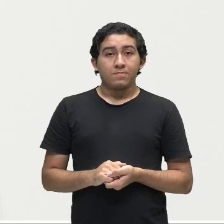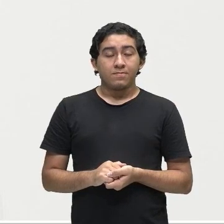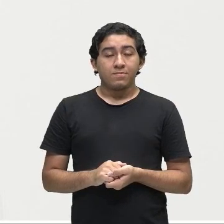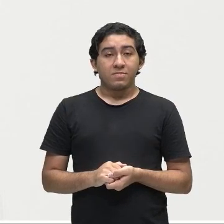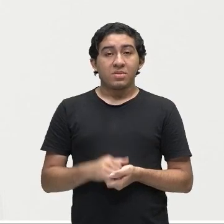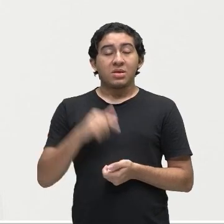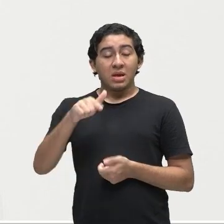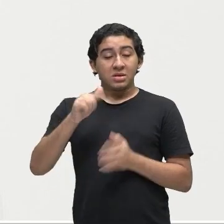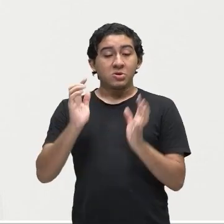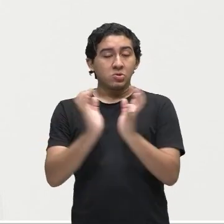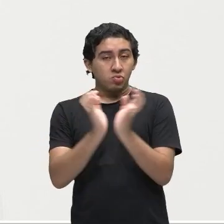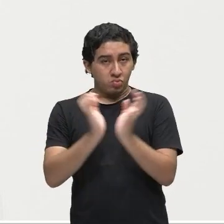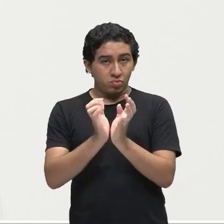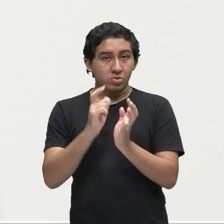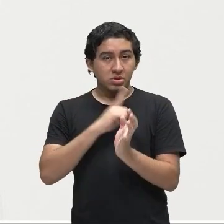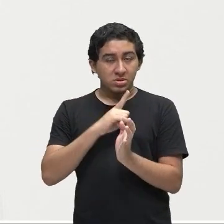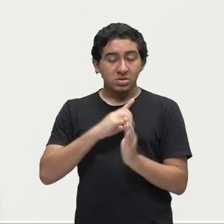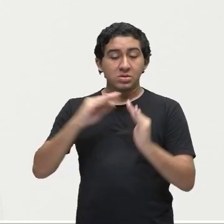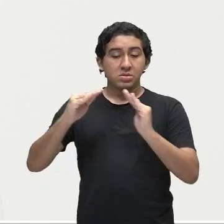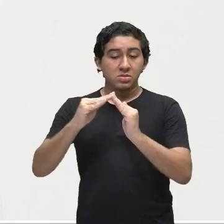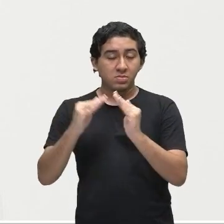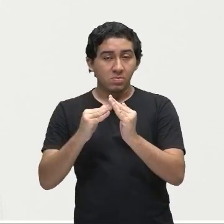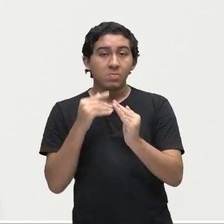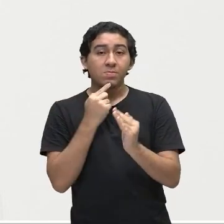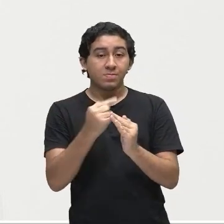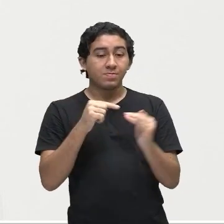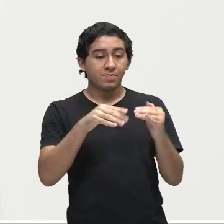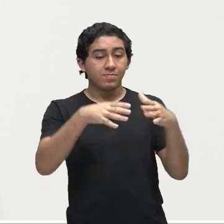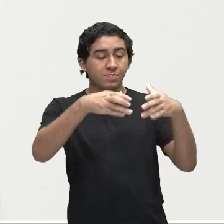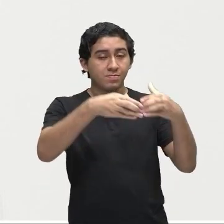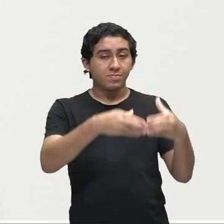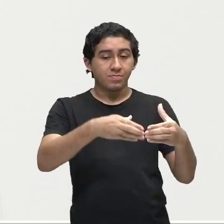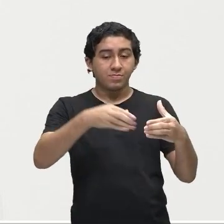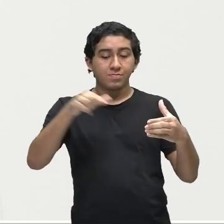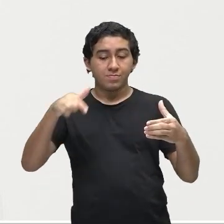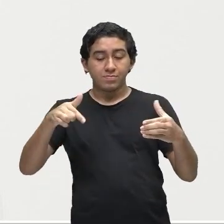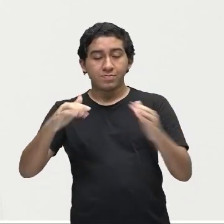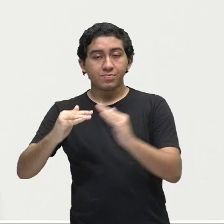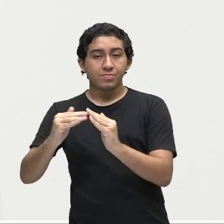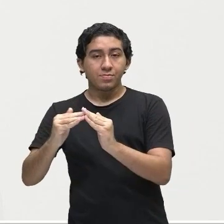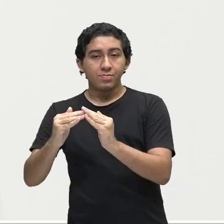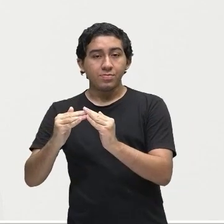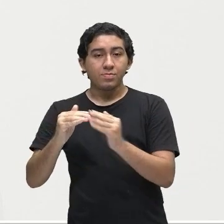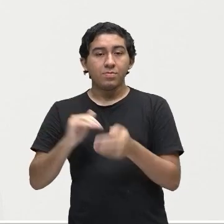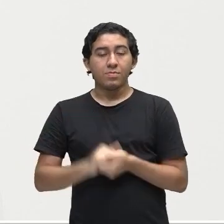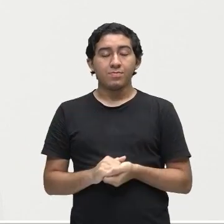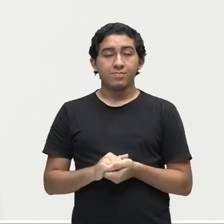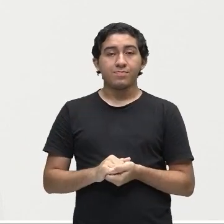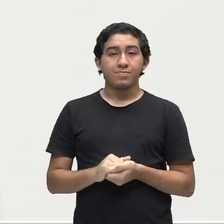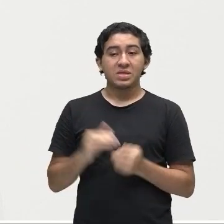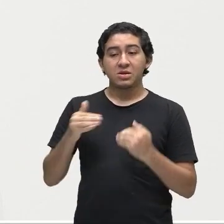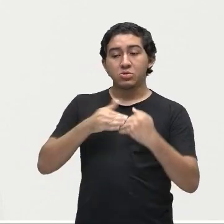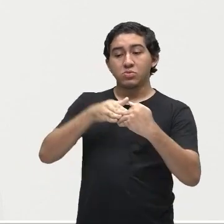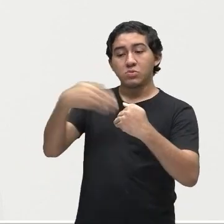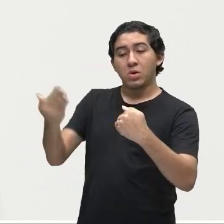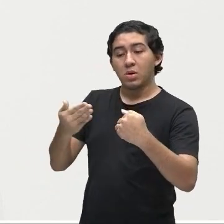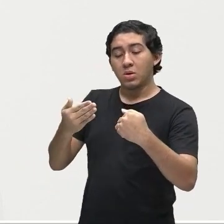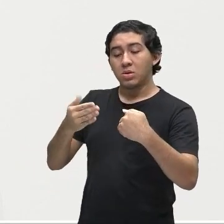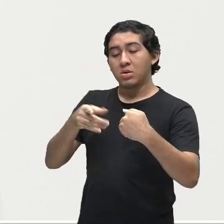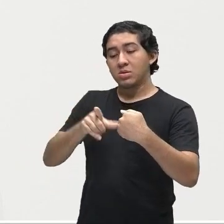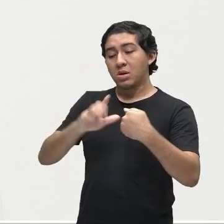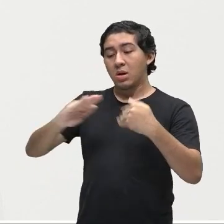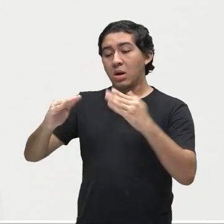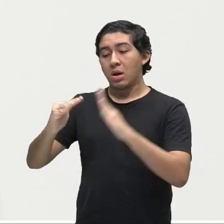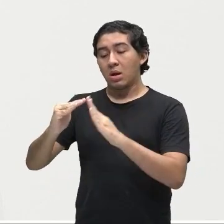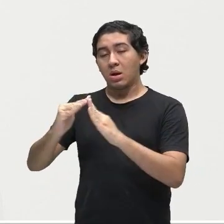que começou a habitar essa região, vão ser chamadas, essas cidades aqui do lado de fora, vão começar a ser